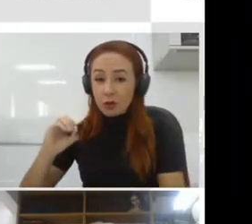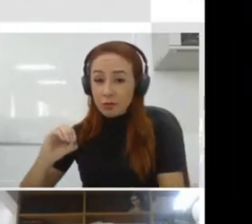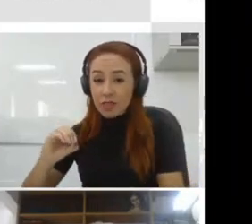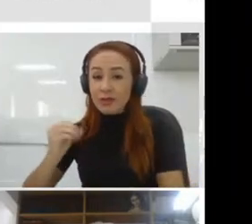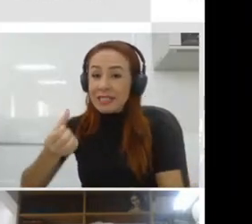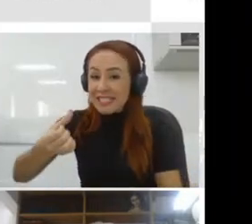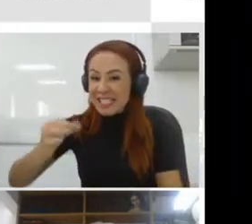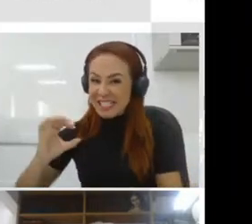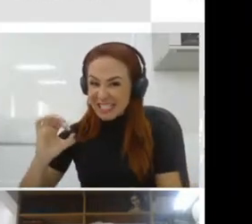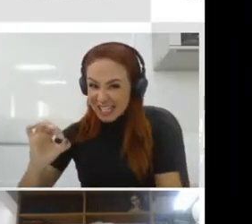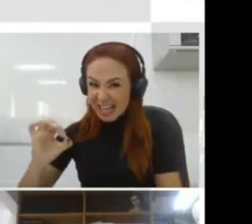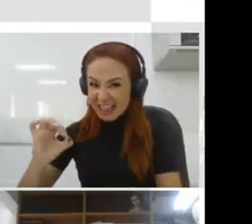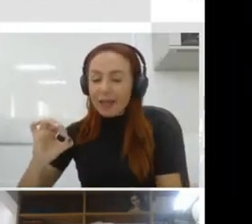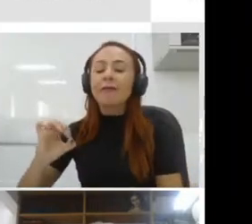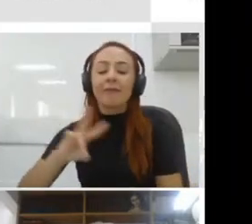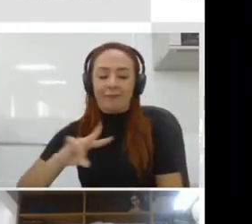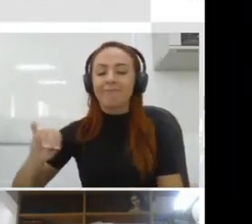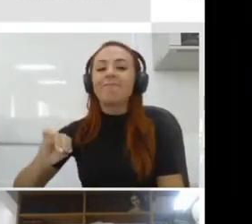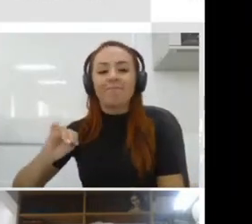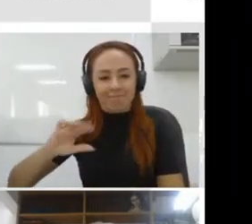ou menos, em 3 graus Celsius, mantidos níveis de emissões de